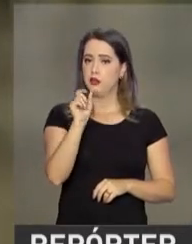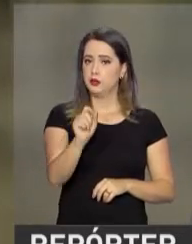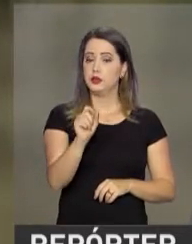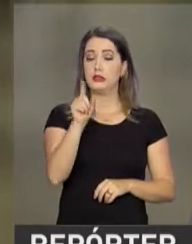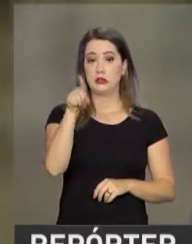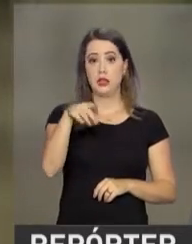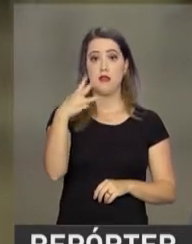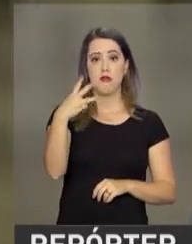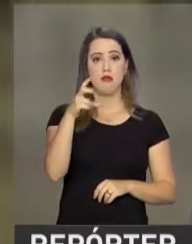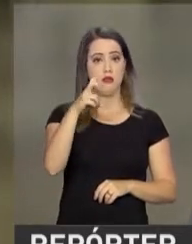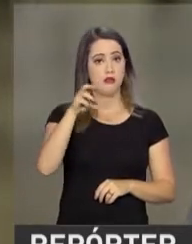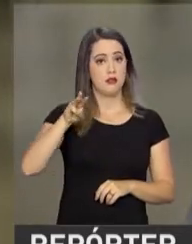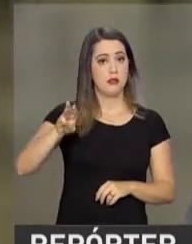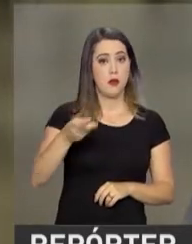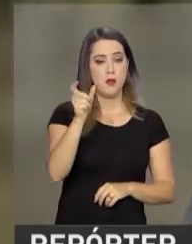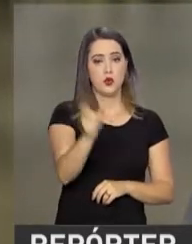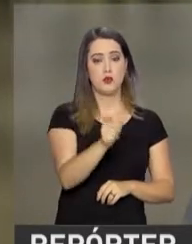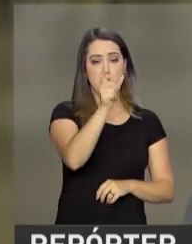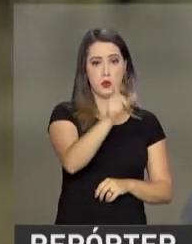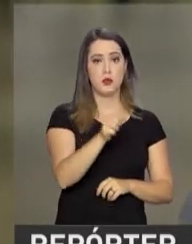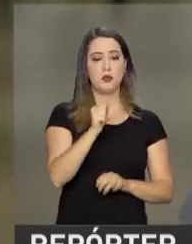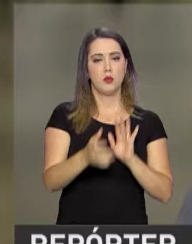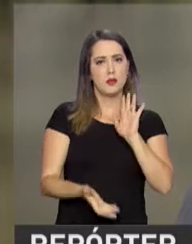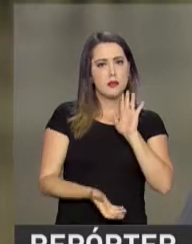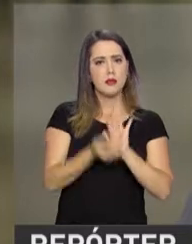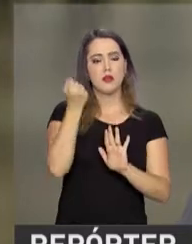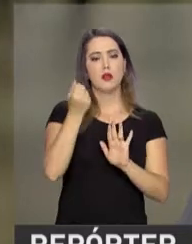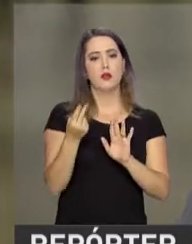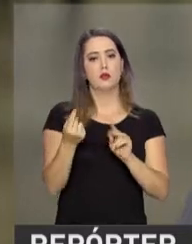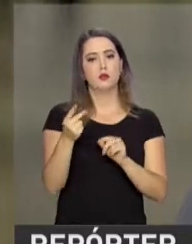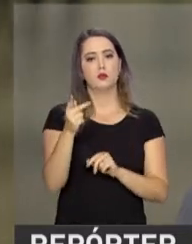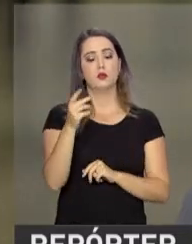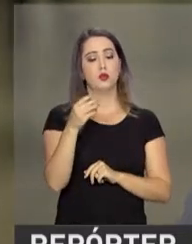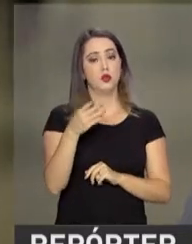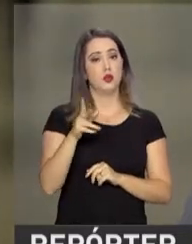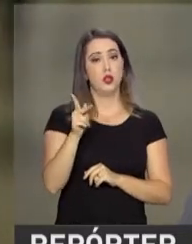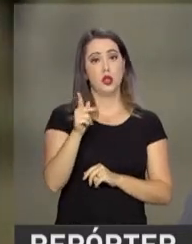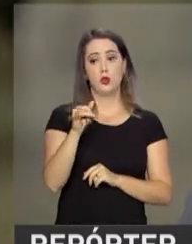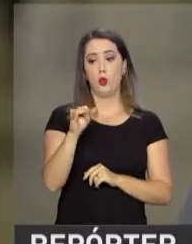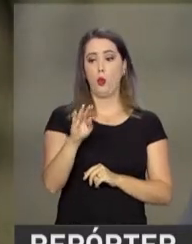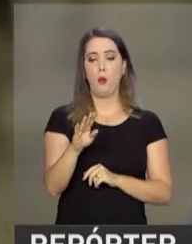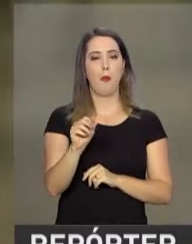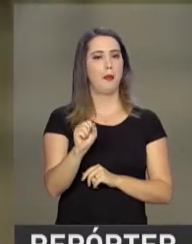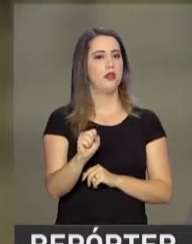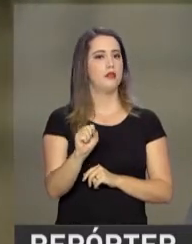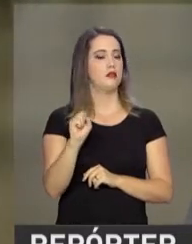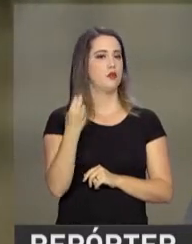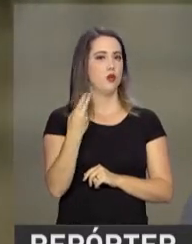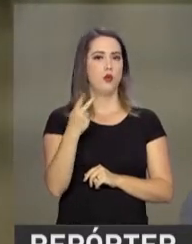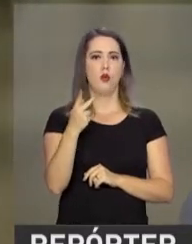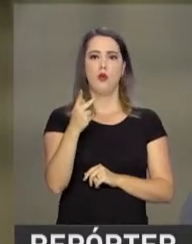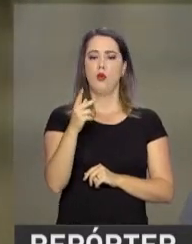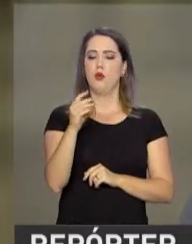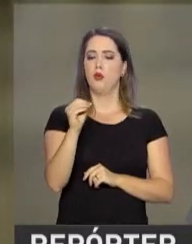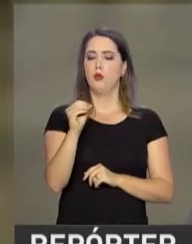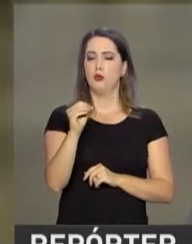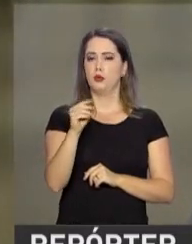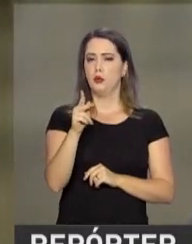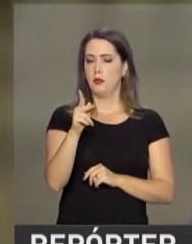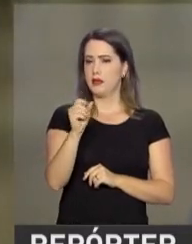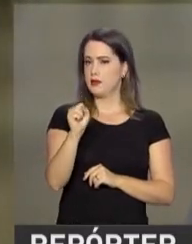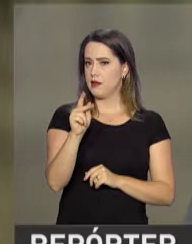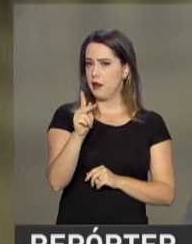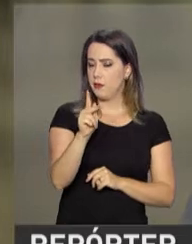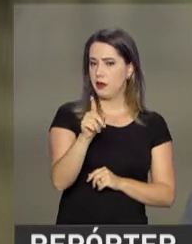isso se todos os 34 bilhões foram sacados é quase meio ponto percentual maior de pib o que é muito é muito bom quando estamos falando